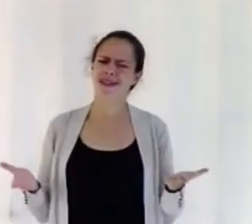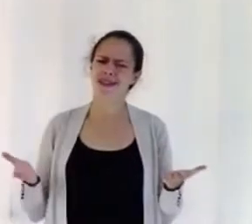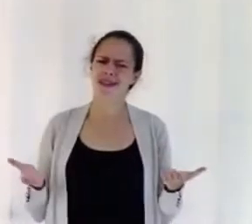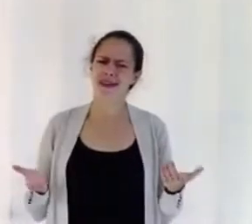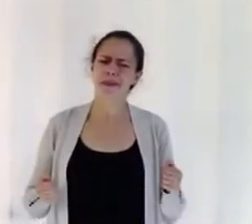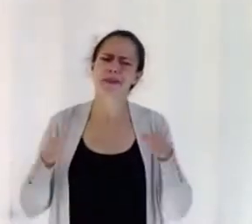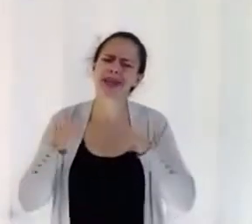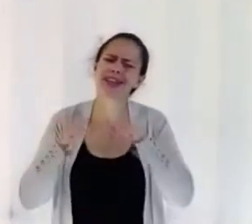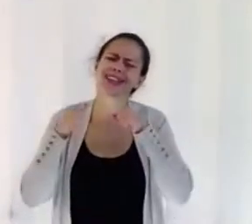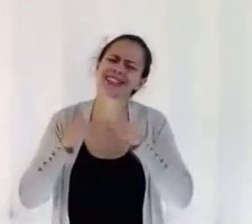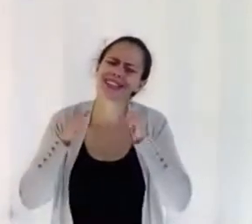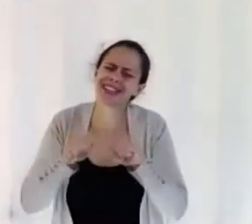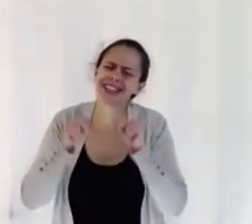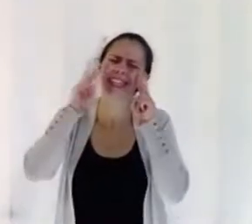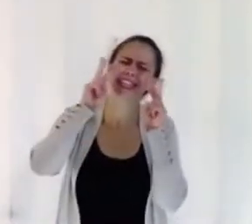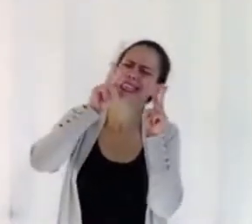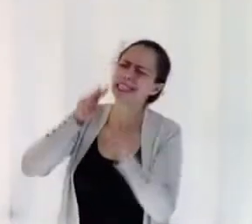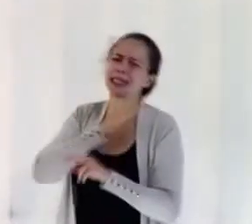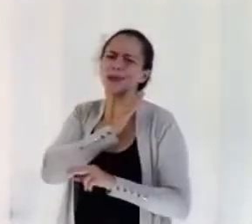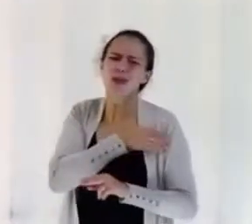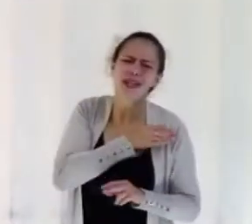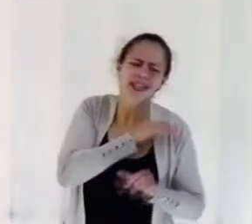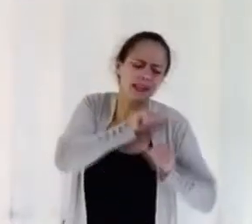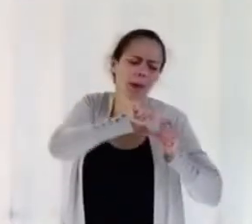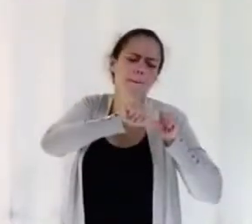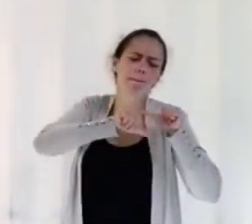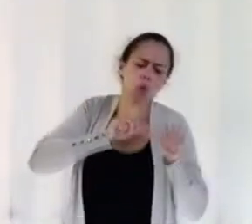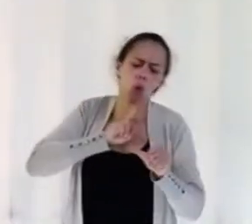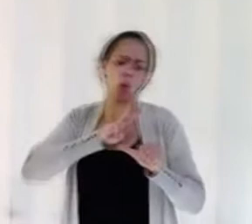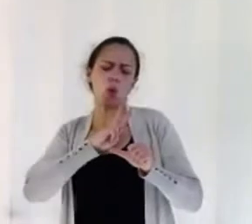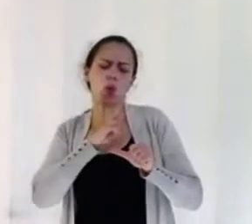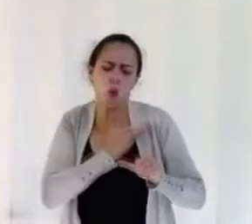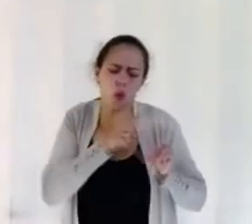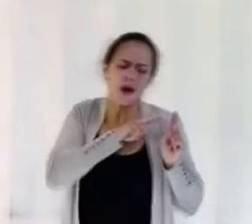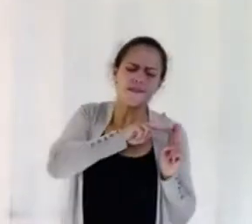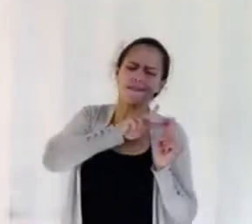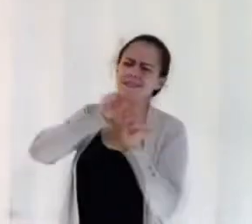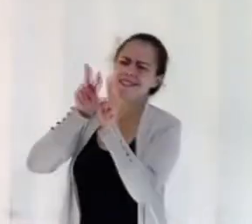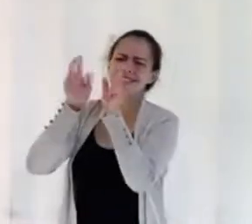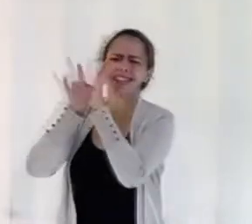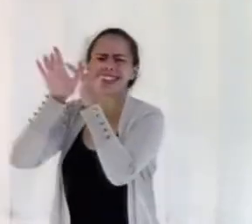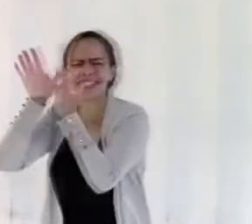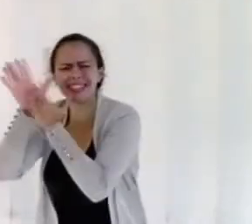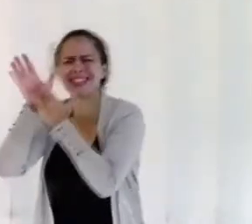com a sua palavra. É isso que importa, é isso que preenche o coração, é isso que dá